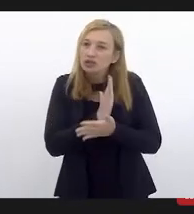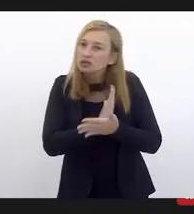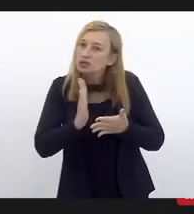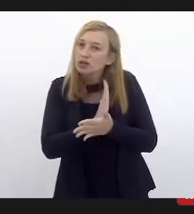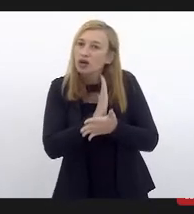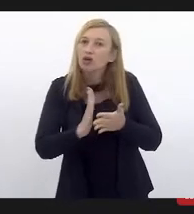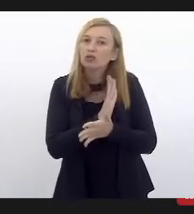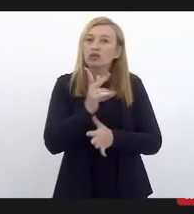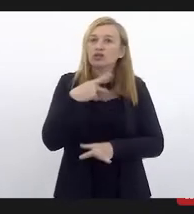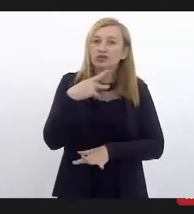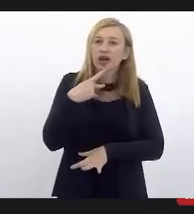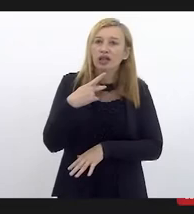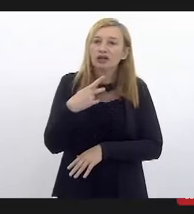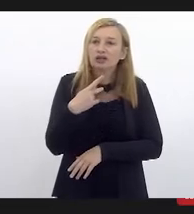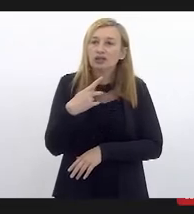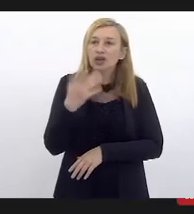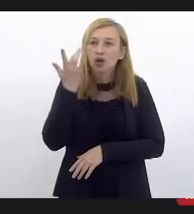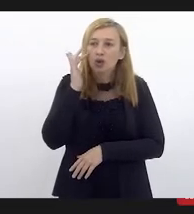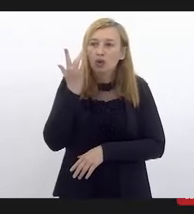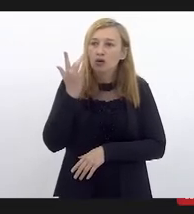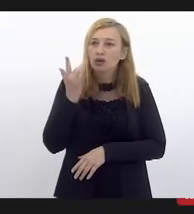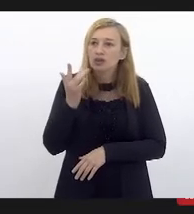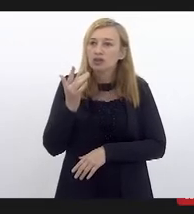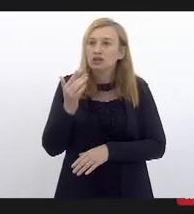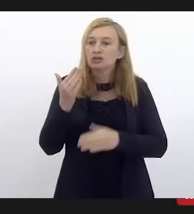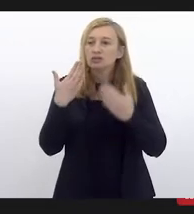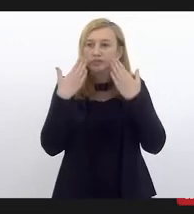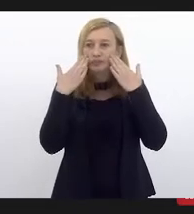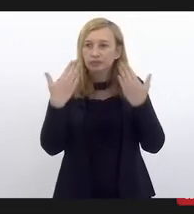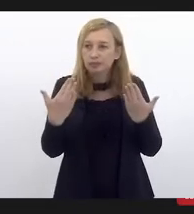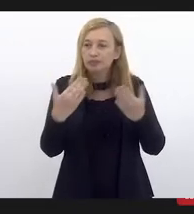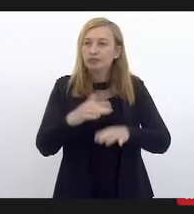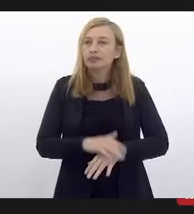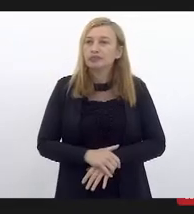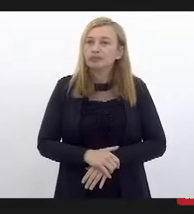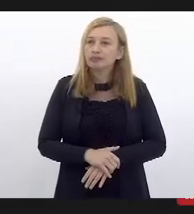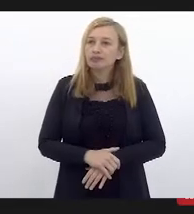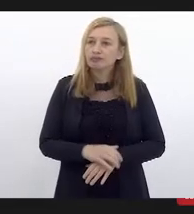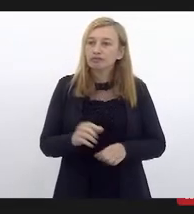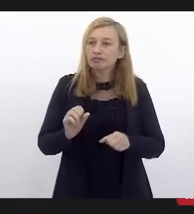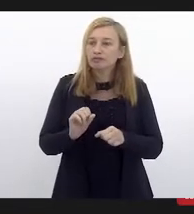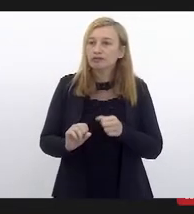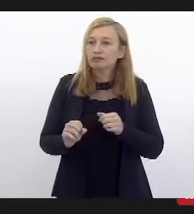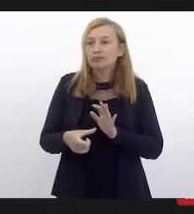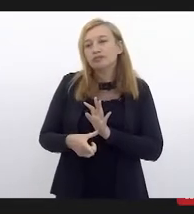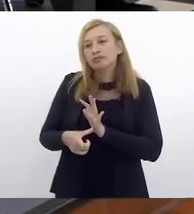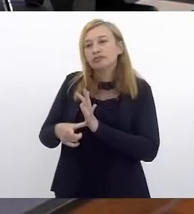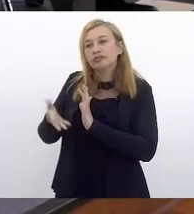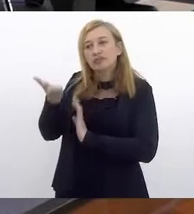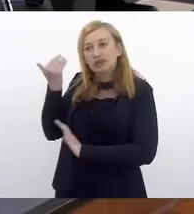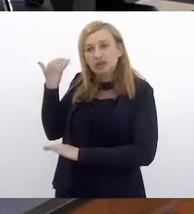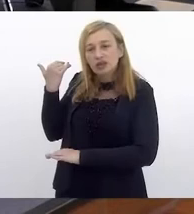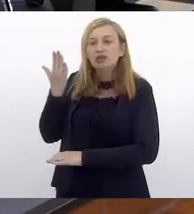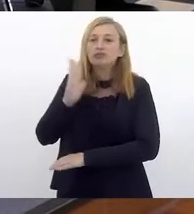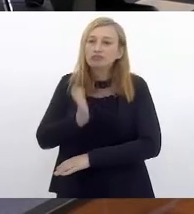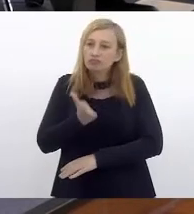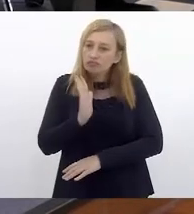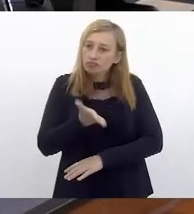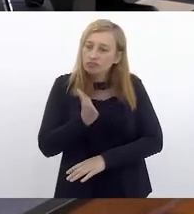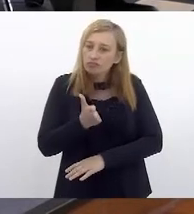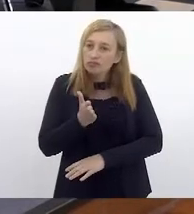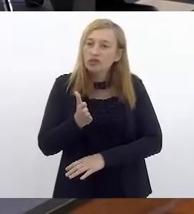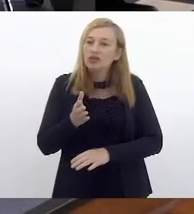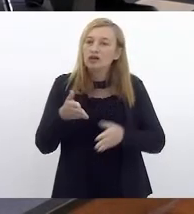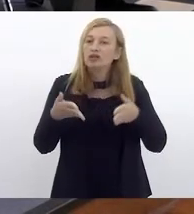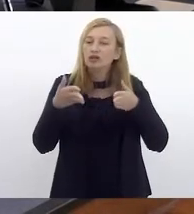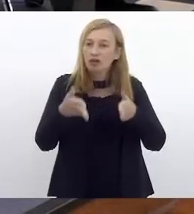alguns comentários, porque eu acho que as apresentações feitas anteriormente já colocaram os pontos